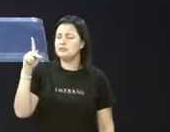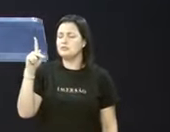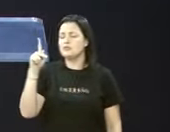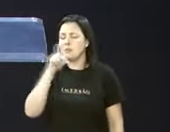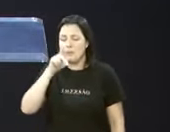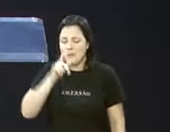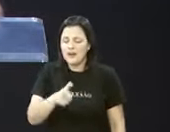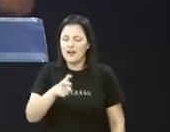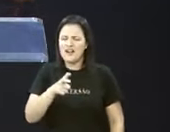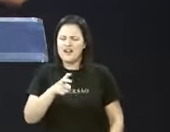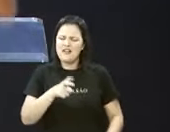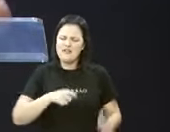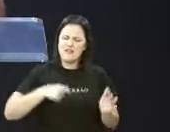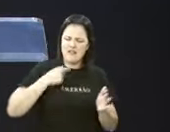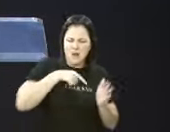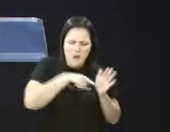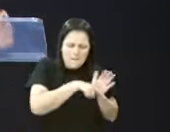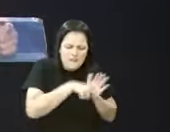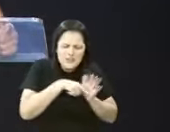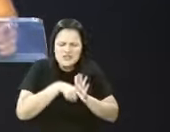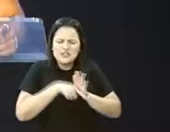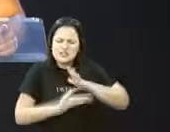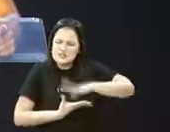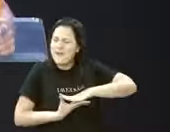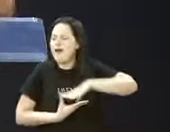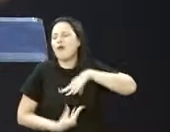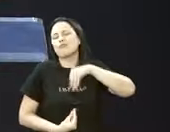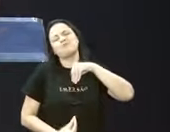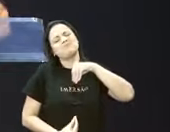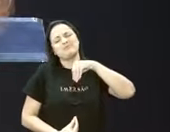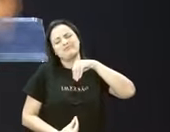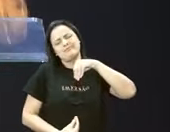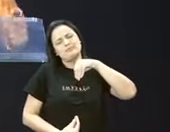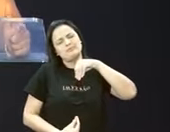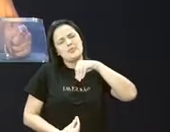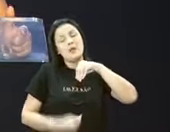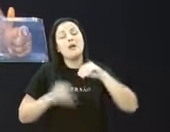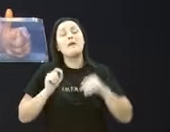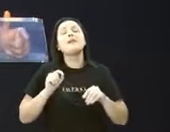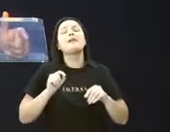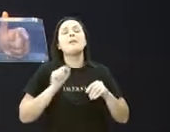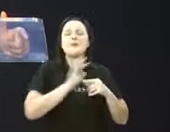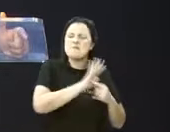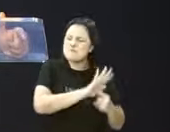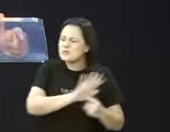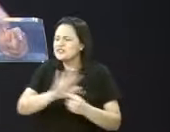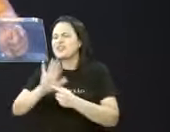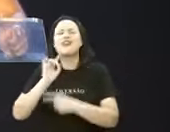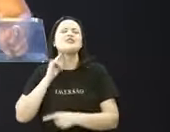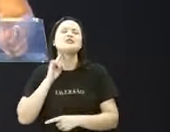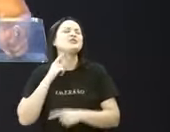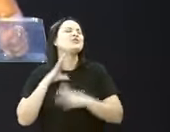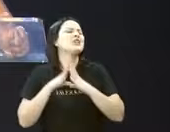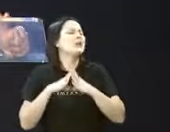nossa alma para trazer limpeza onde há sujeira, para trazer verdade onde há mentira. Oh,